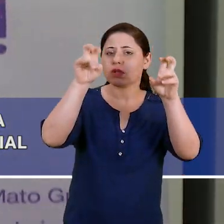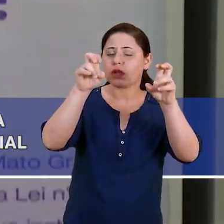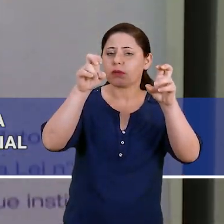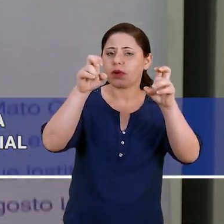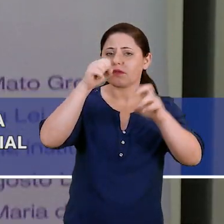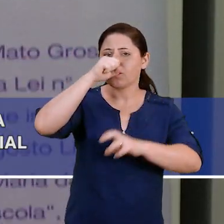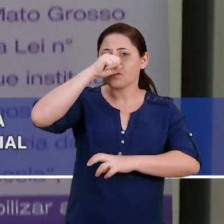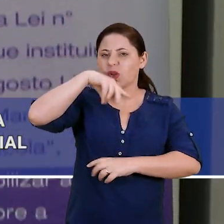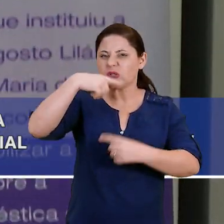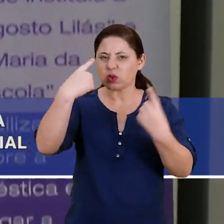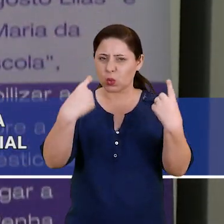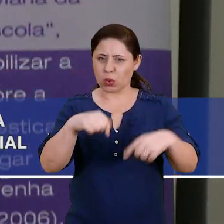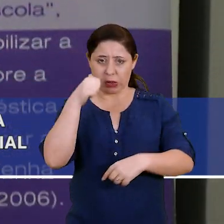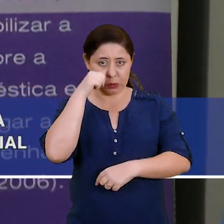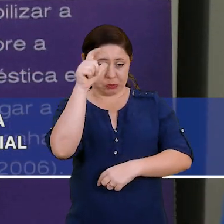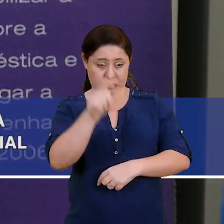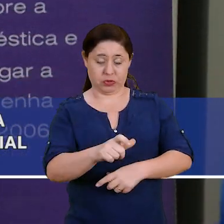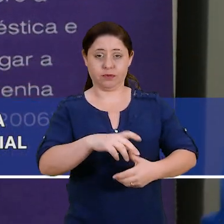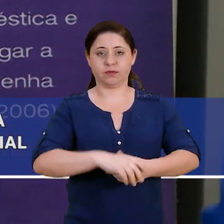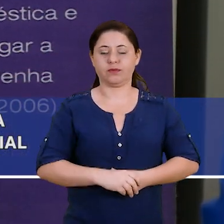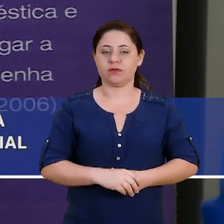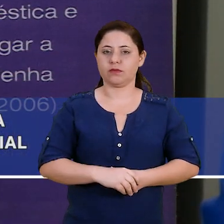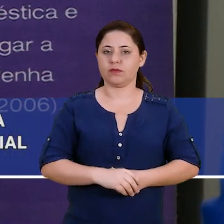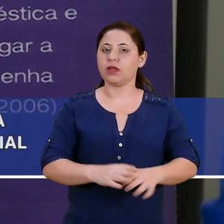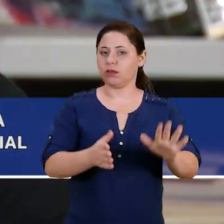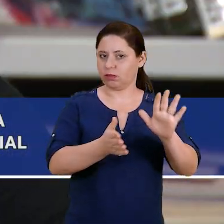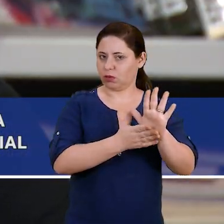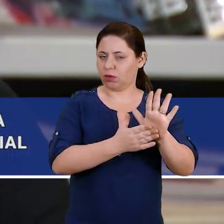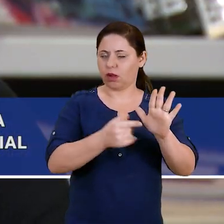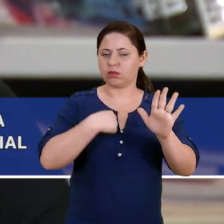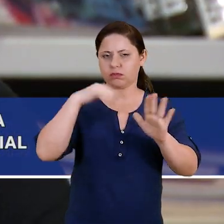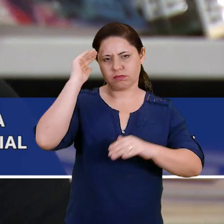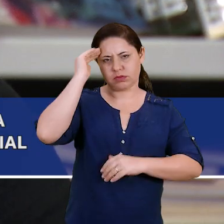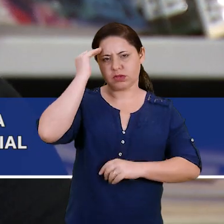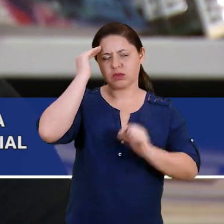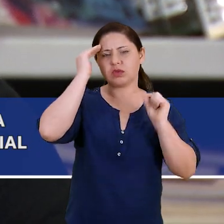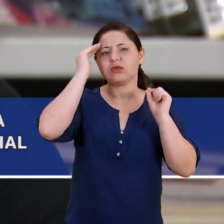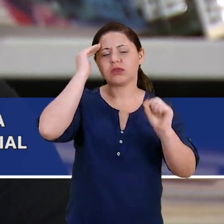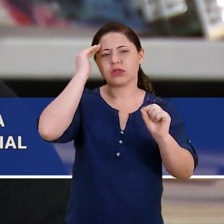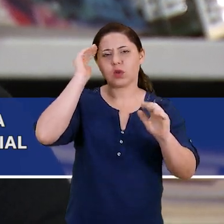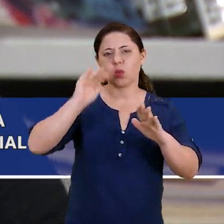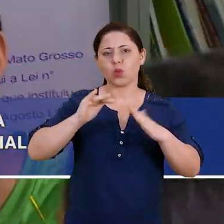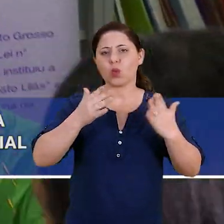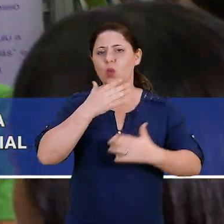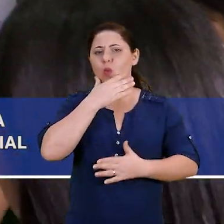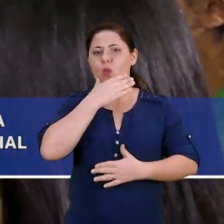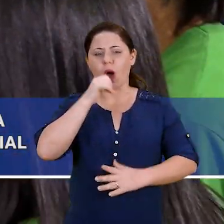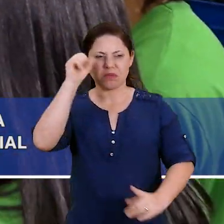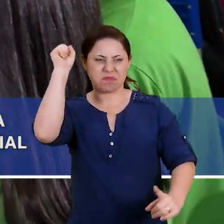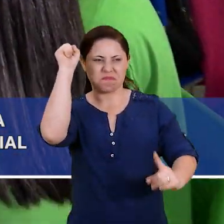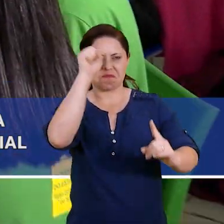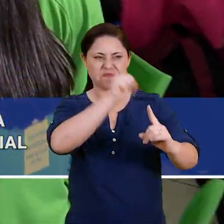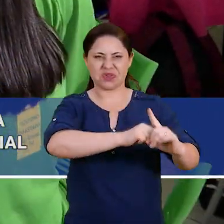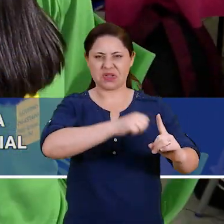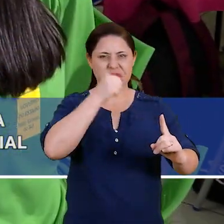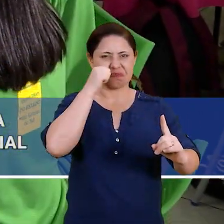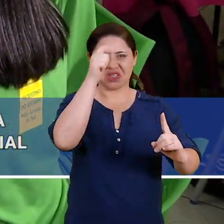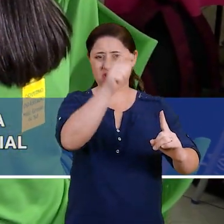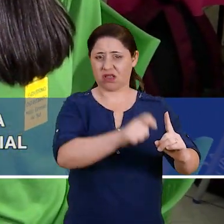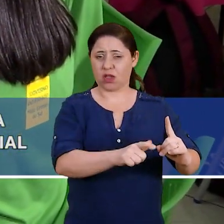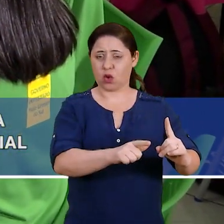mulher. E dentro dessa proposta, eu entendo que quando um homem agride uma